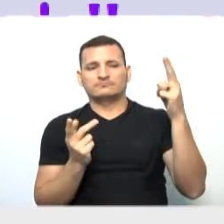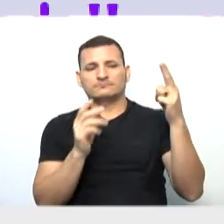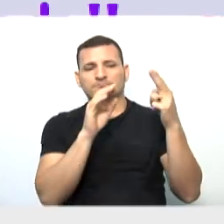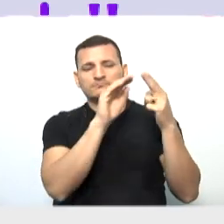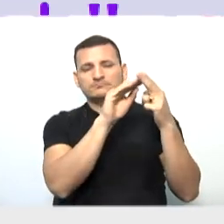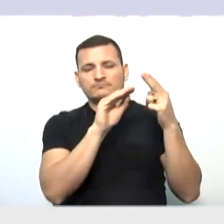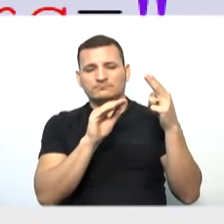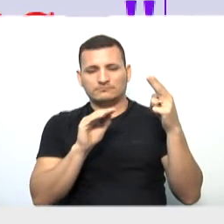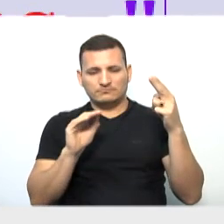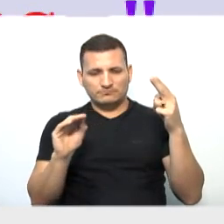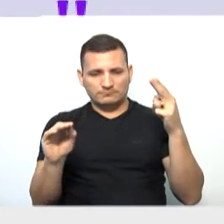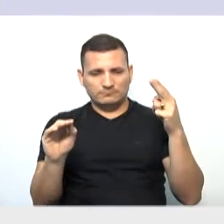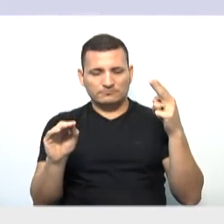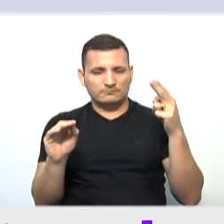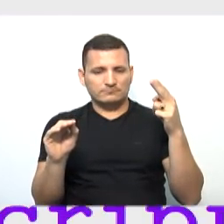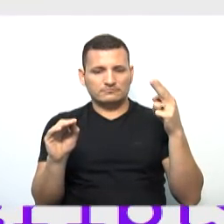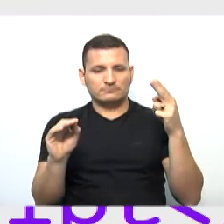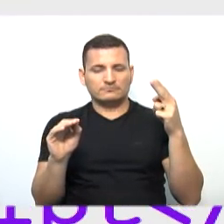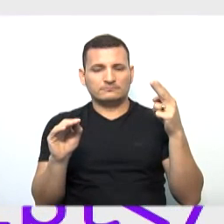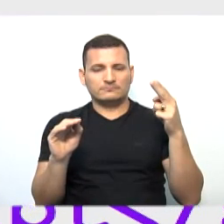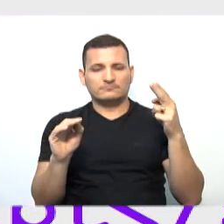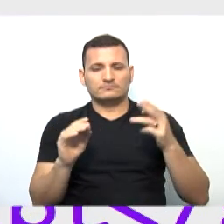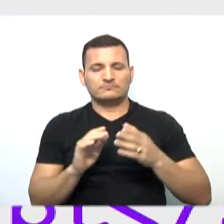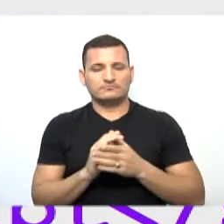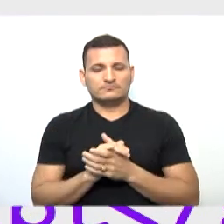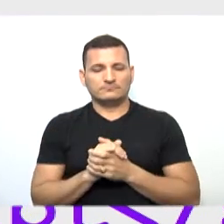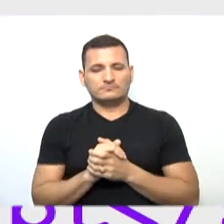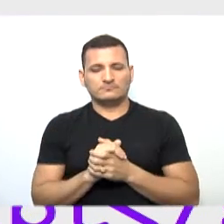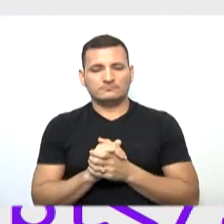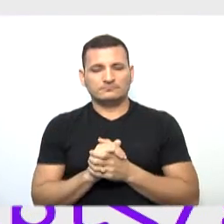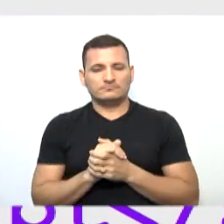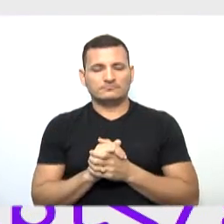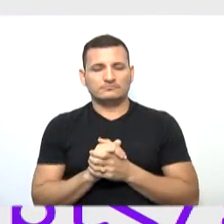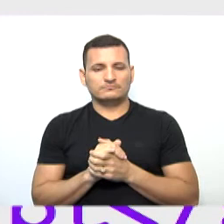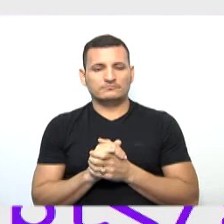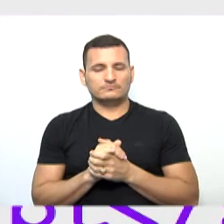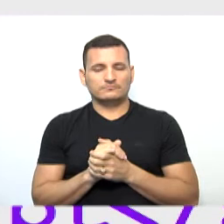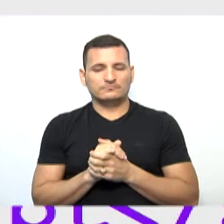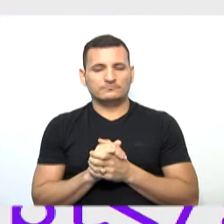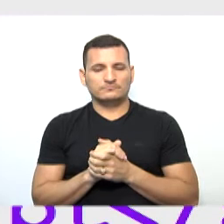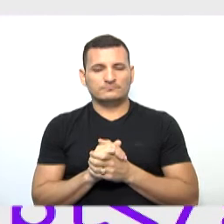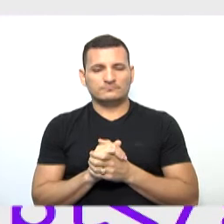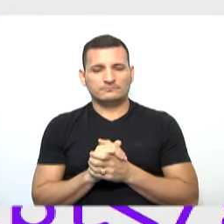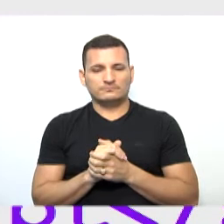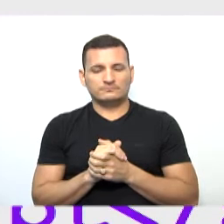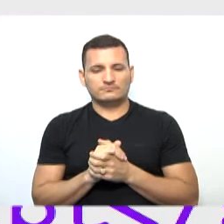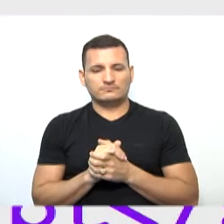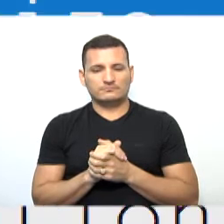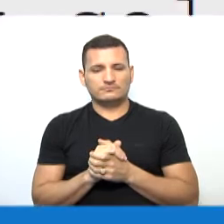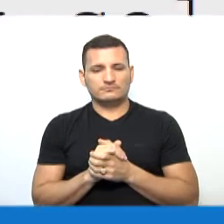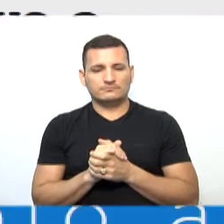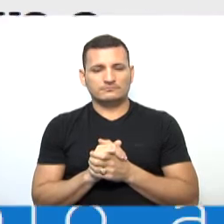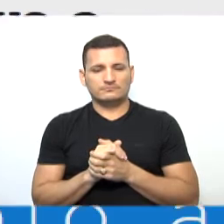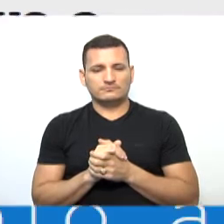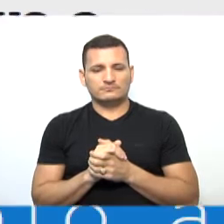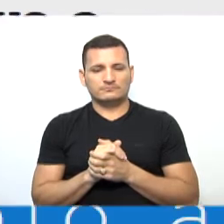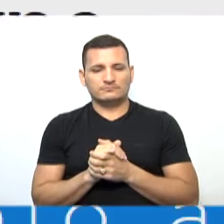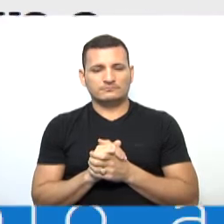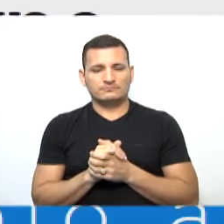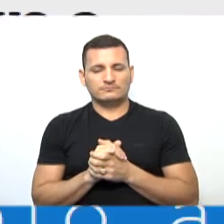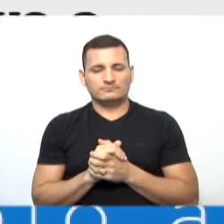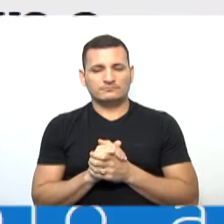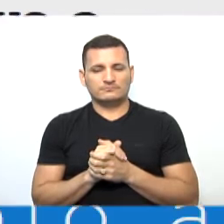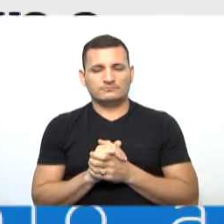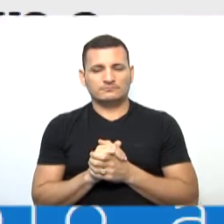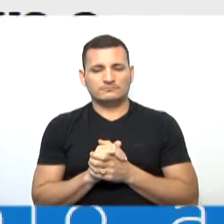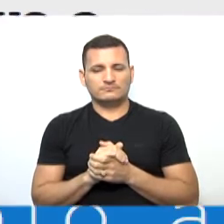ala4.js. Aí eu venho aqui no search, que é onde ele vai procurar esse arquivo e colocar, ó,